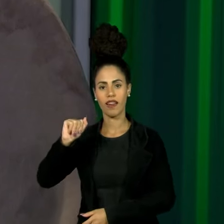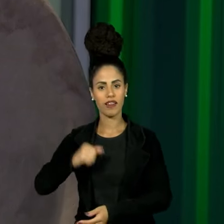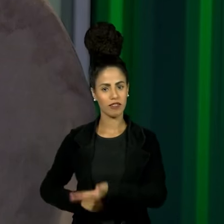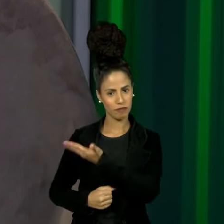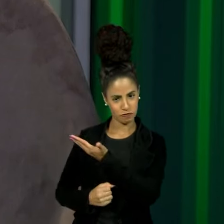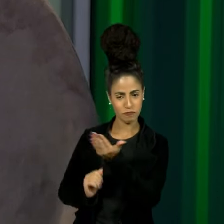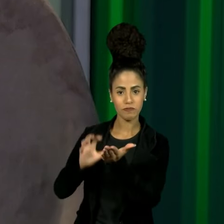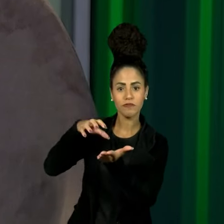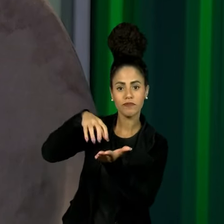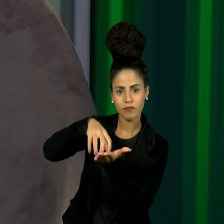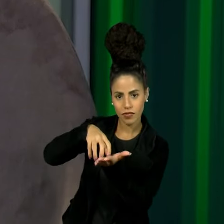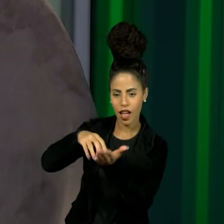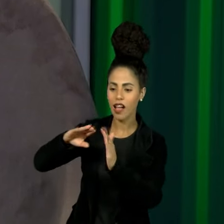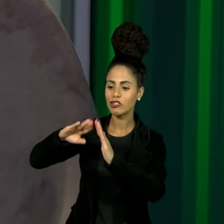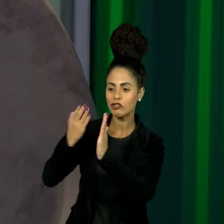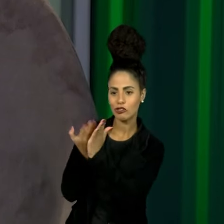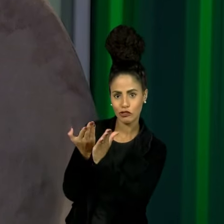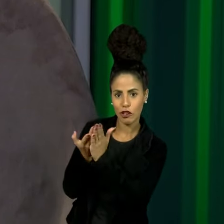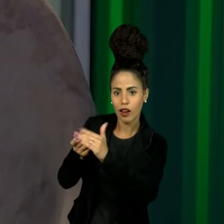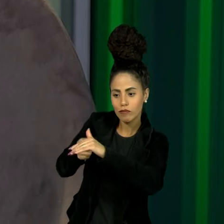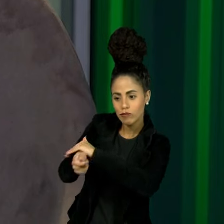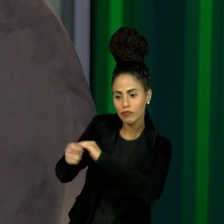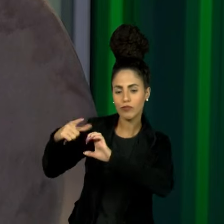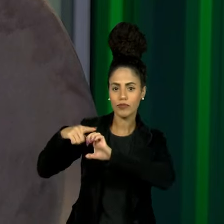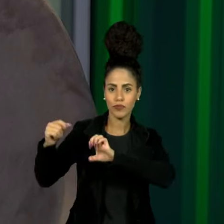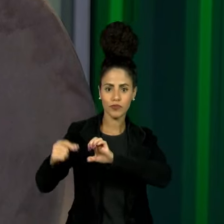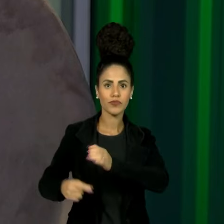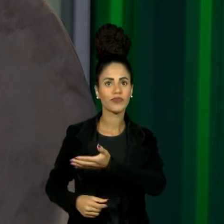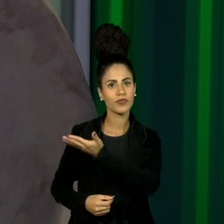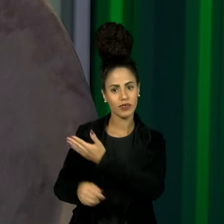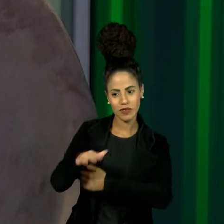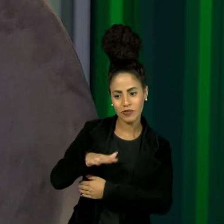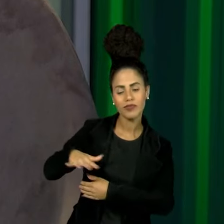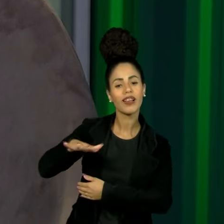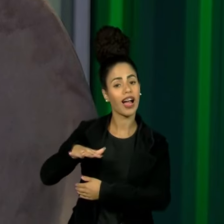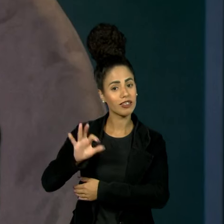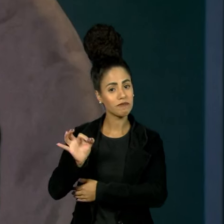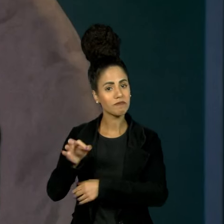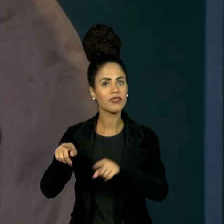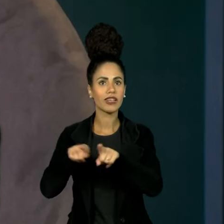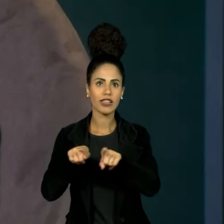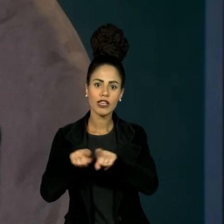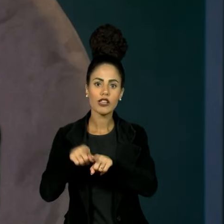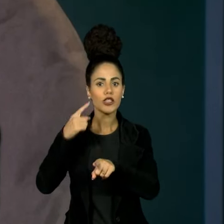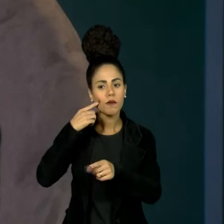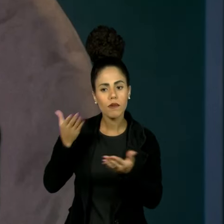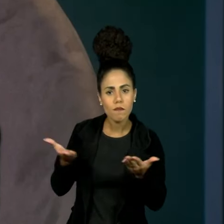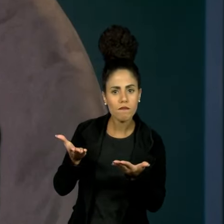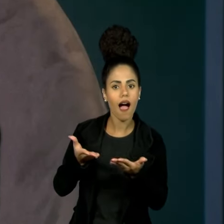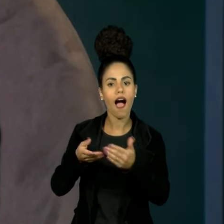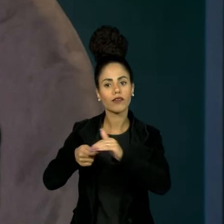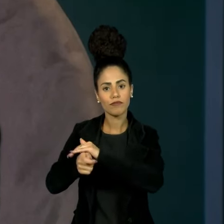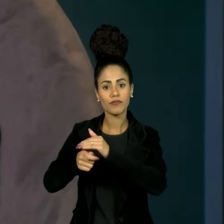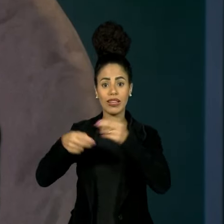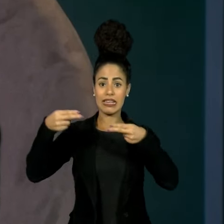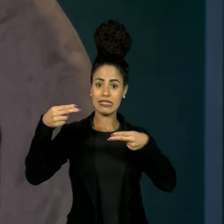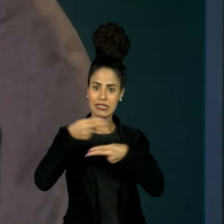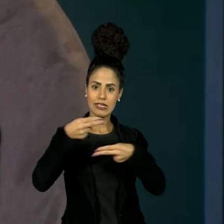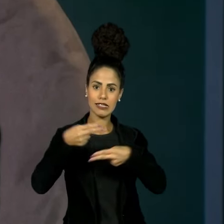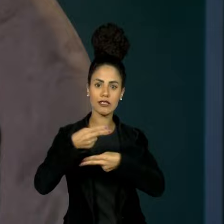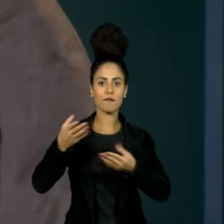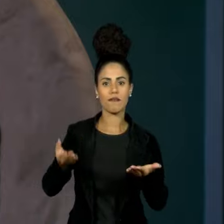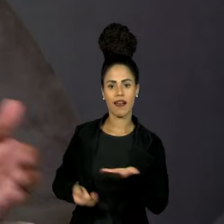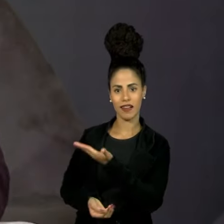cofundadora da Escola de Empreendedorismo NOICSC, Comunidade Empreendedora, e o analista de negócios do Sebrae São Paulo, Kleber